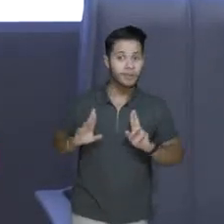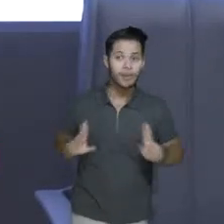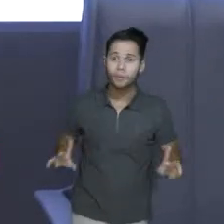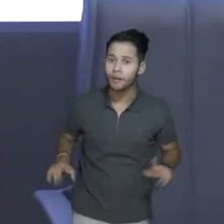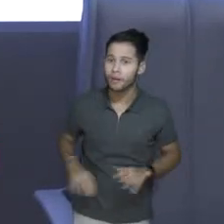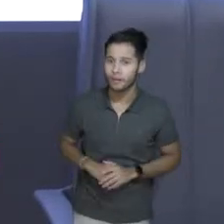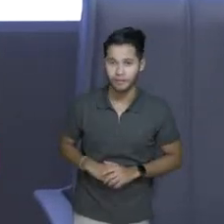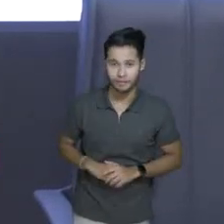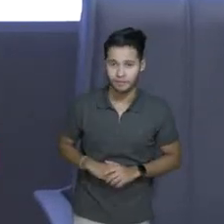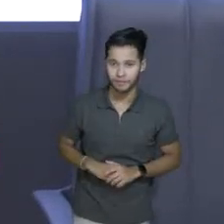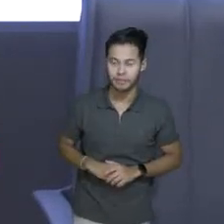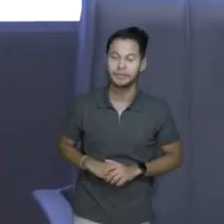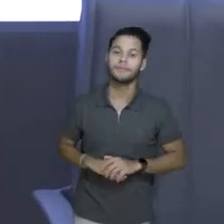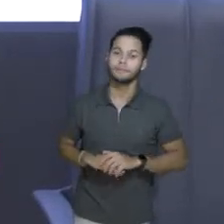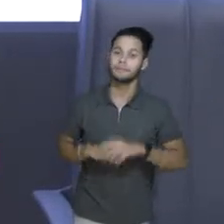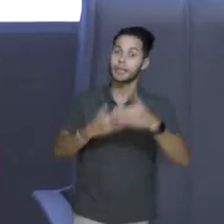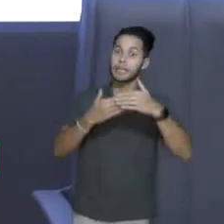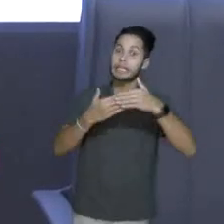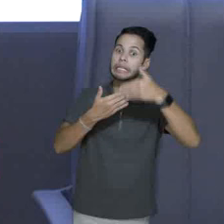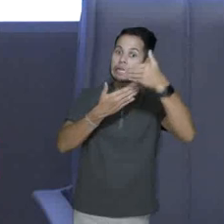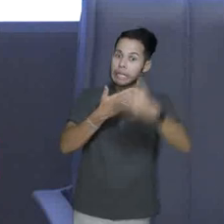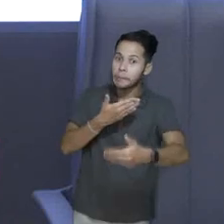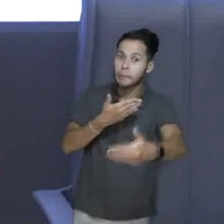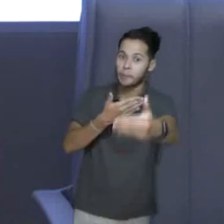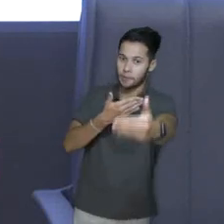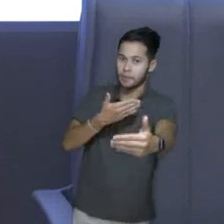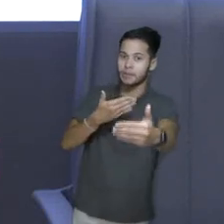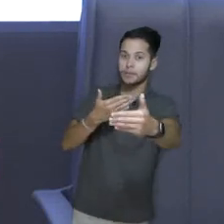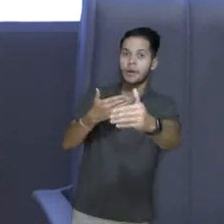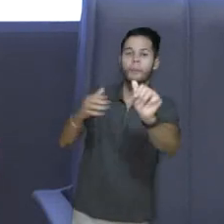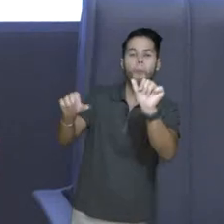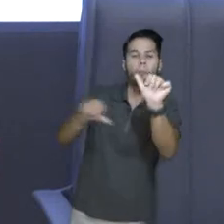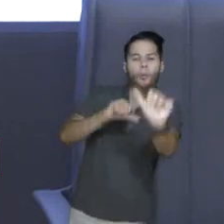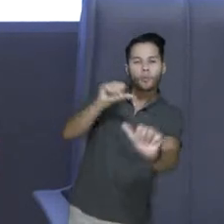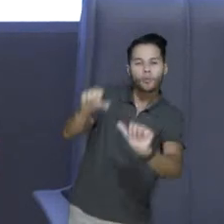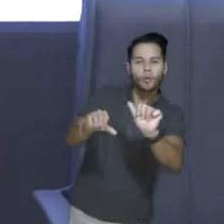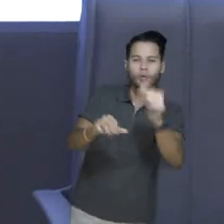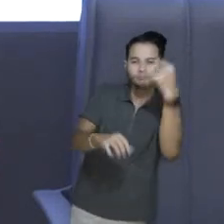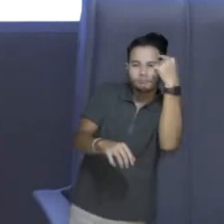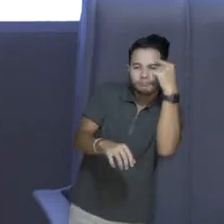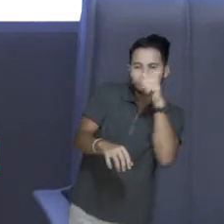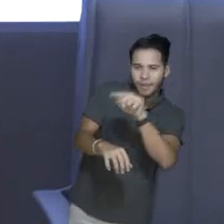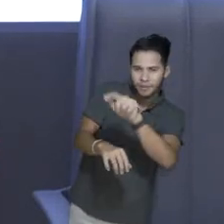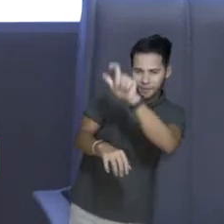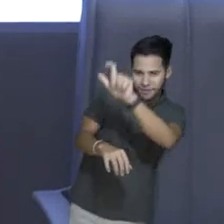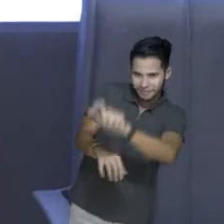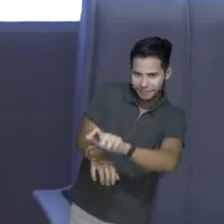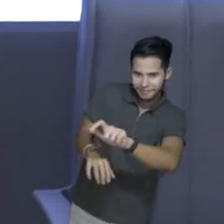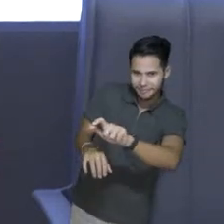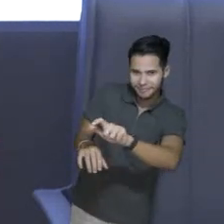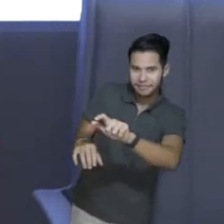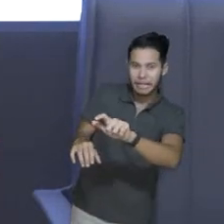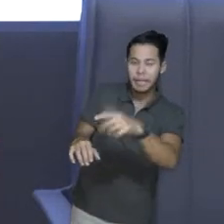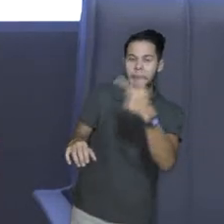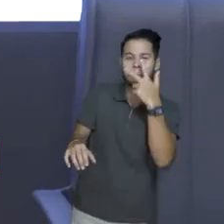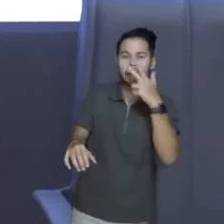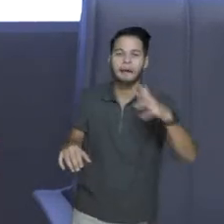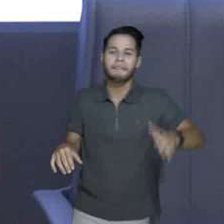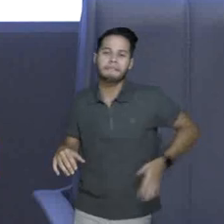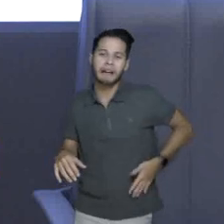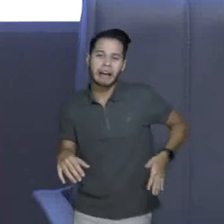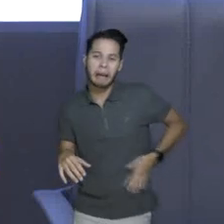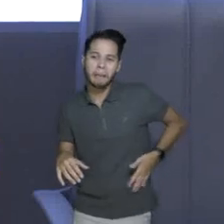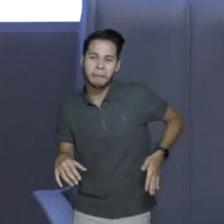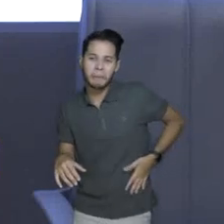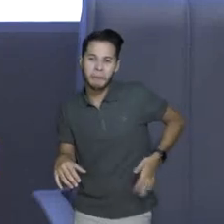dali o suf começou a migrar de imagem e virou o Vagabundo